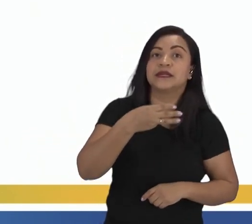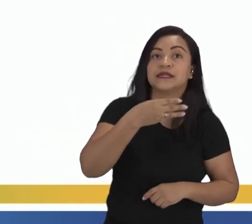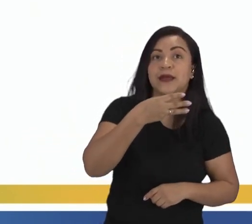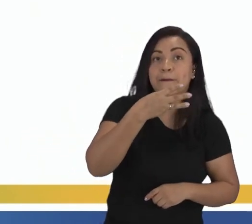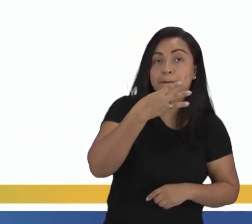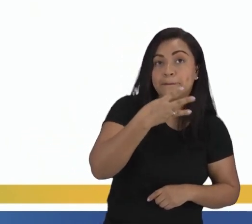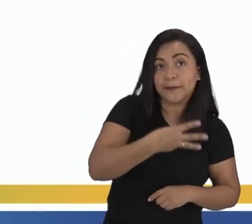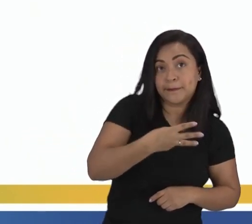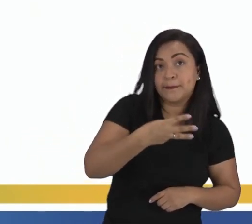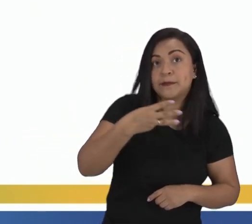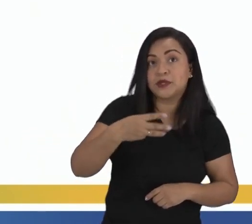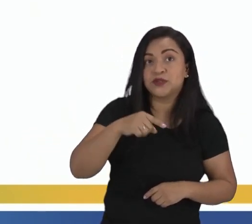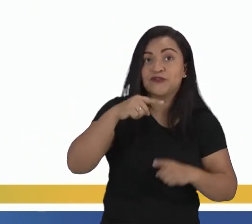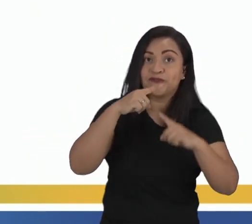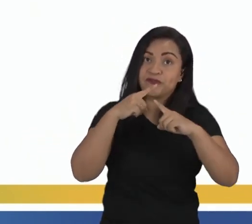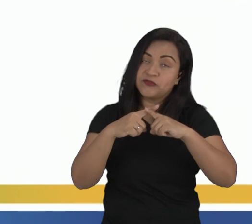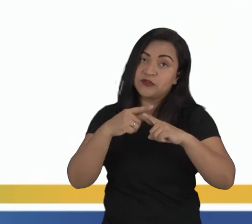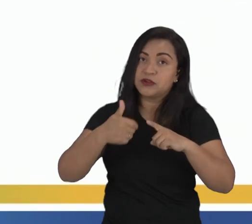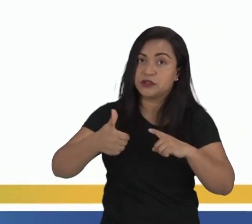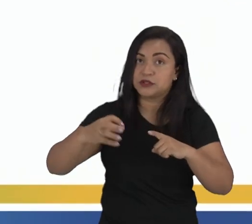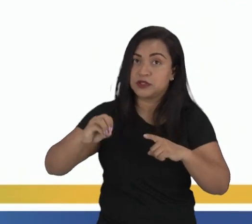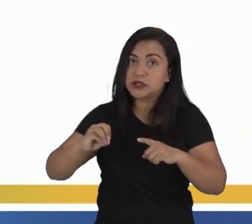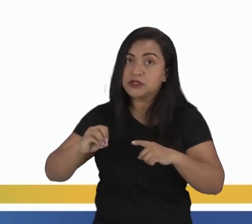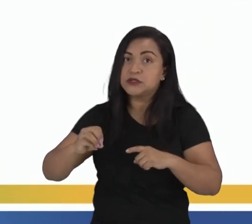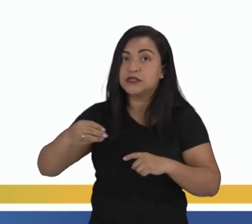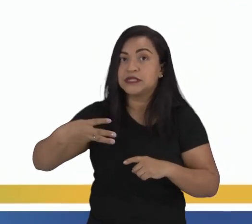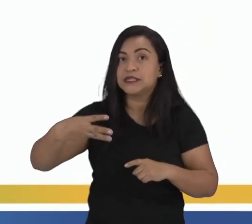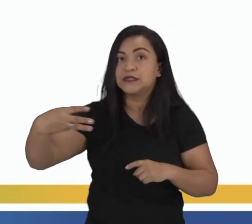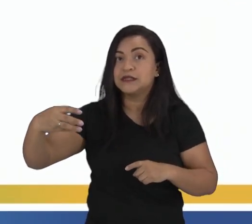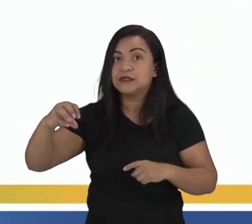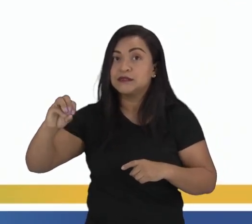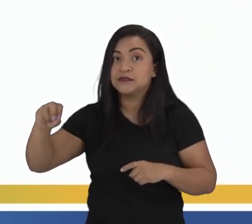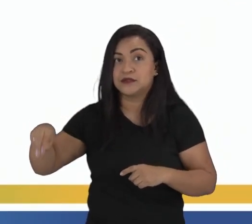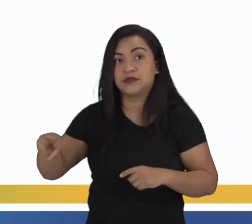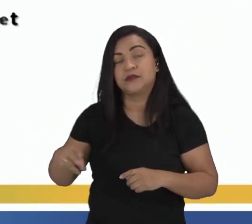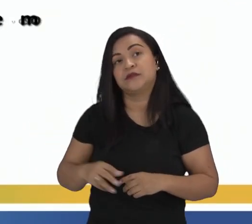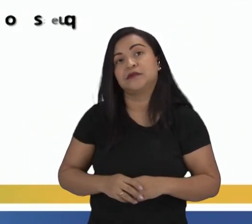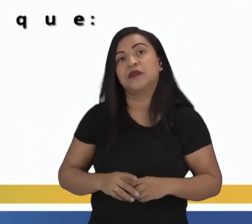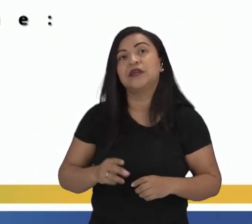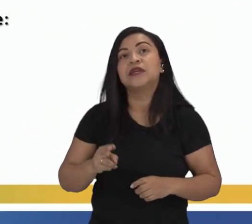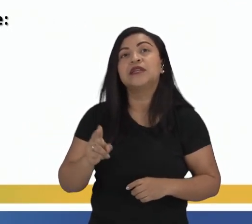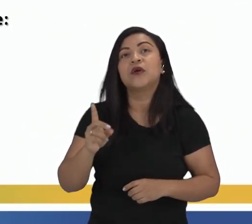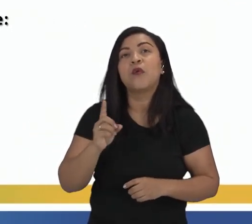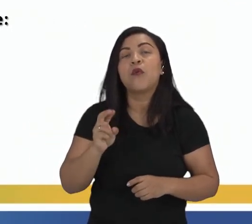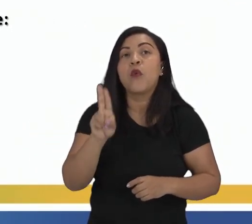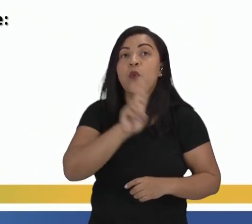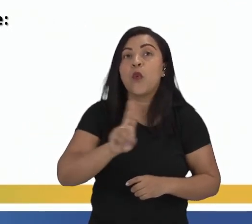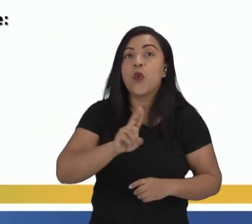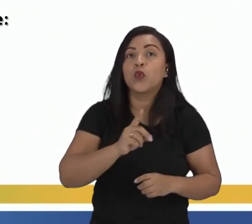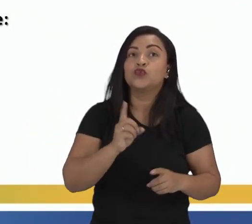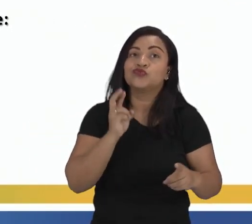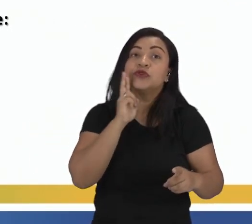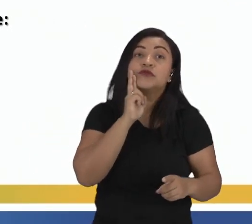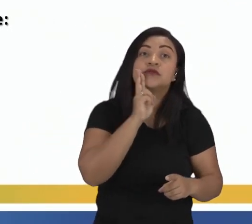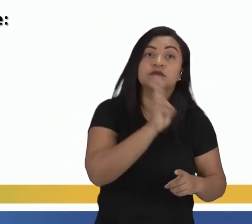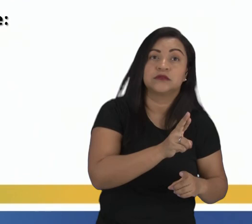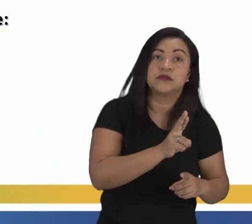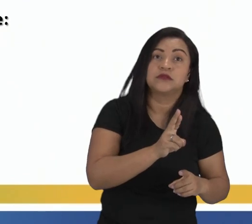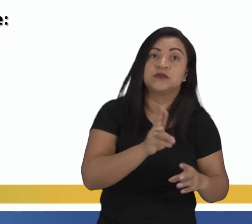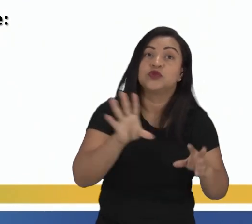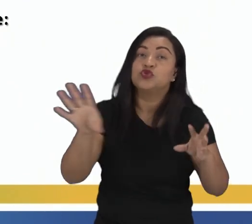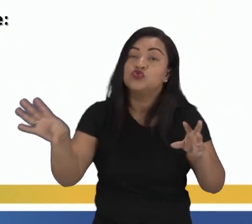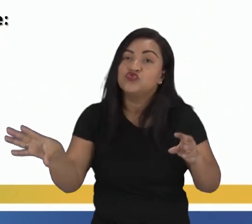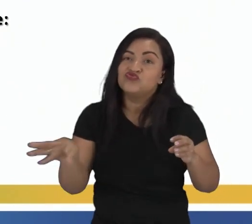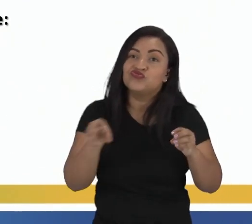gravitacional, temos, então, 330 newtons igual ao normal 3. Então, utilizando as equações encontradas quando isolamos os corpos, temos